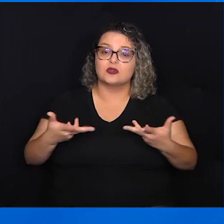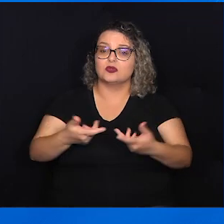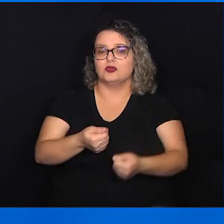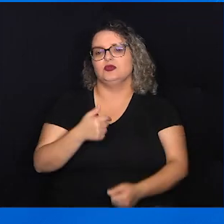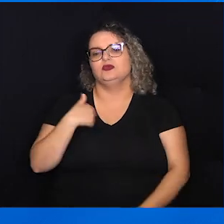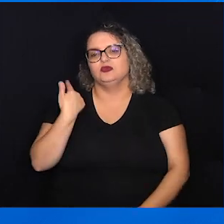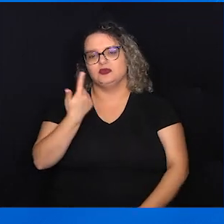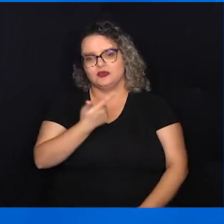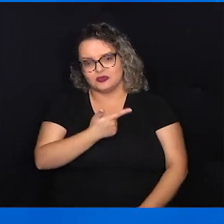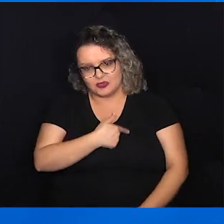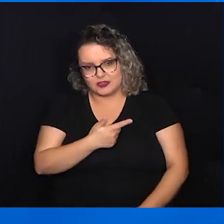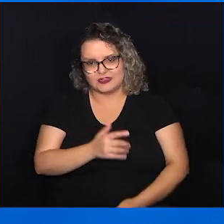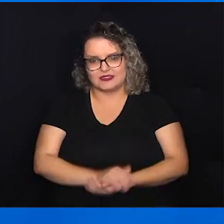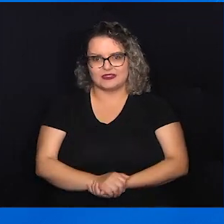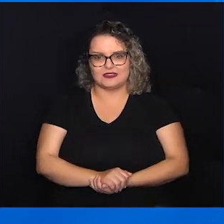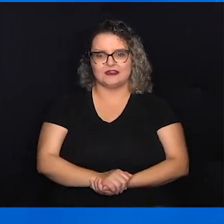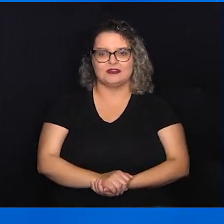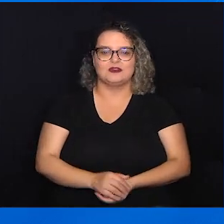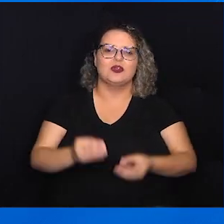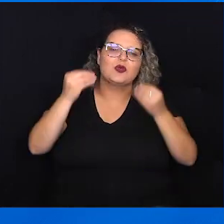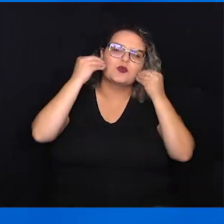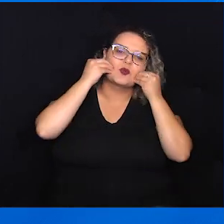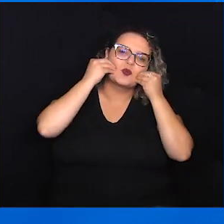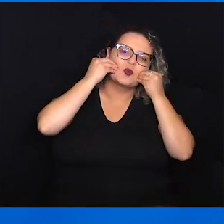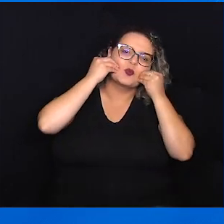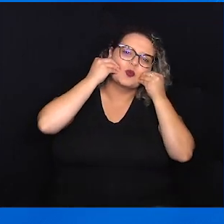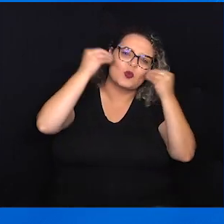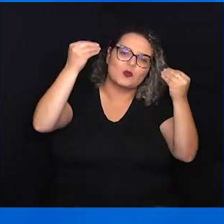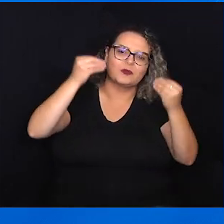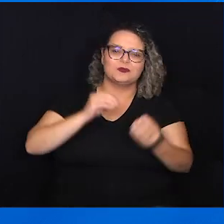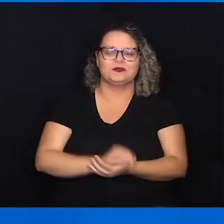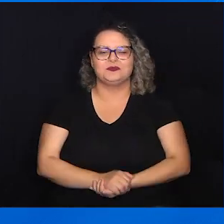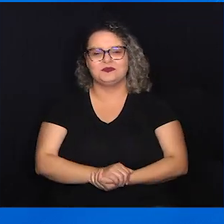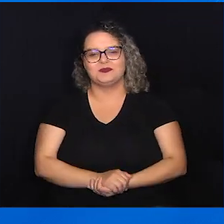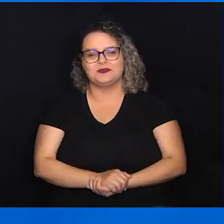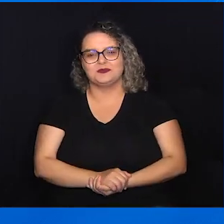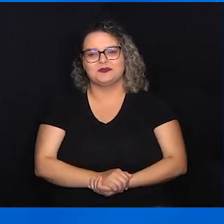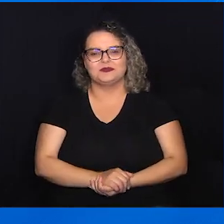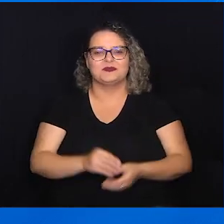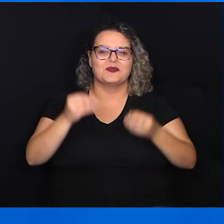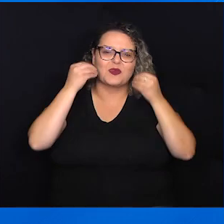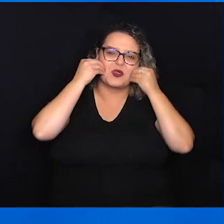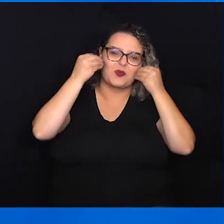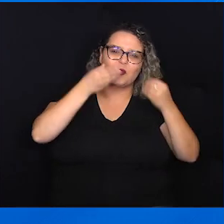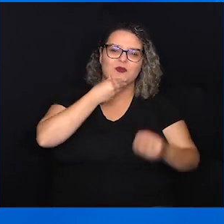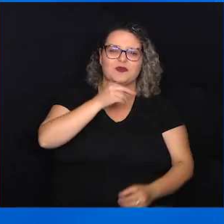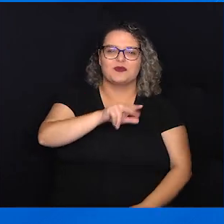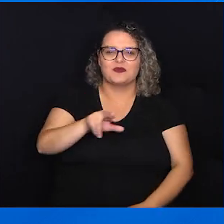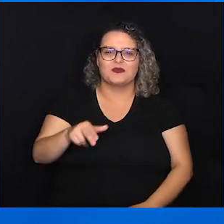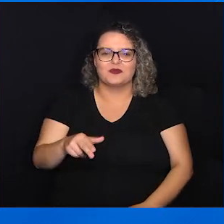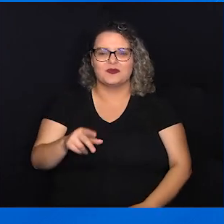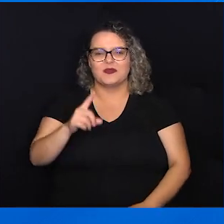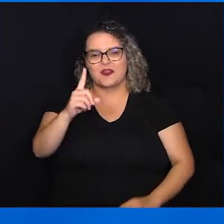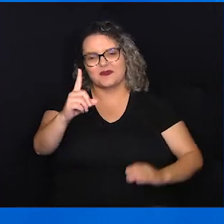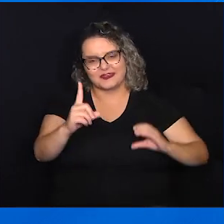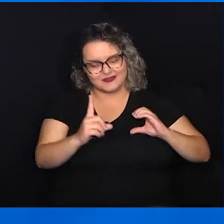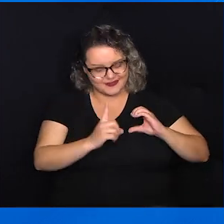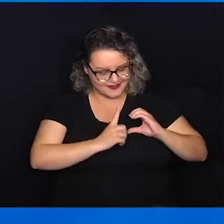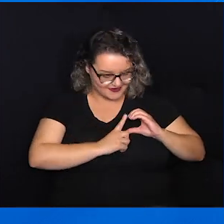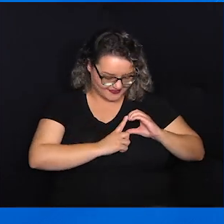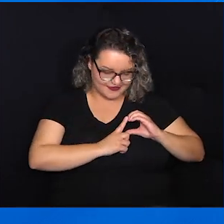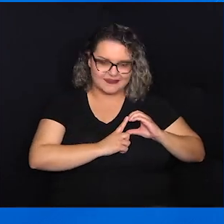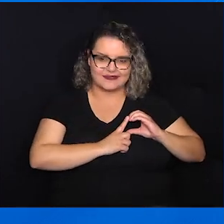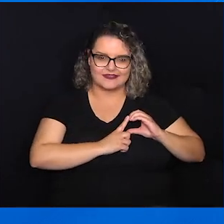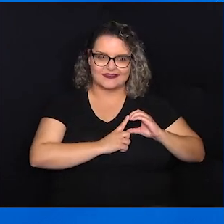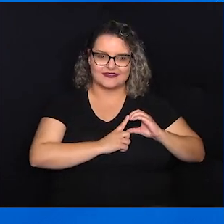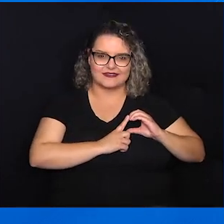exemplo para todos nós. Um beijo, meu irmão. Você